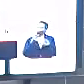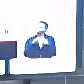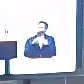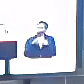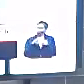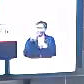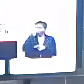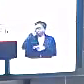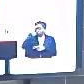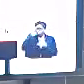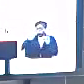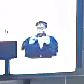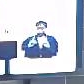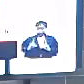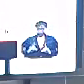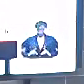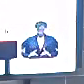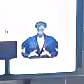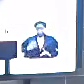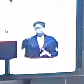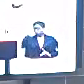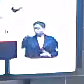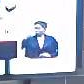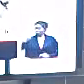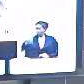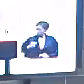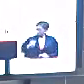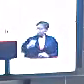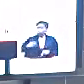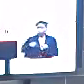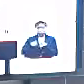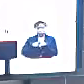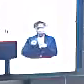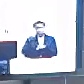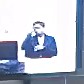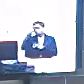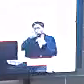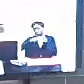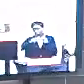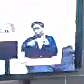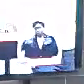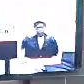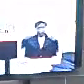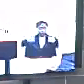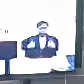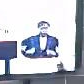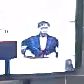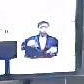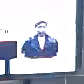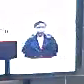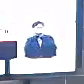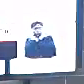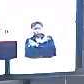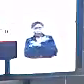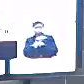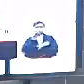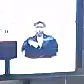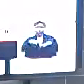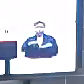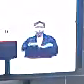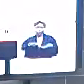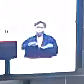pessoas com deficiência intelectual e múltiplo queela físico aquela dificuldade toda e às vezes um feio